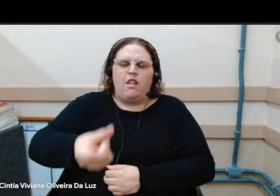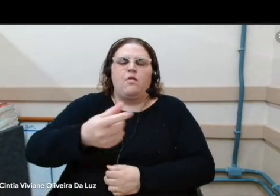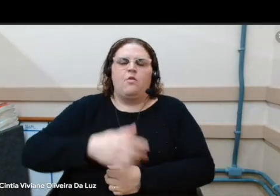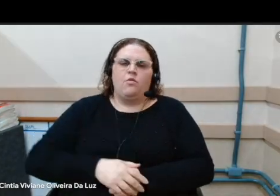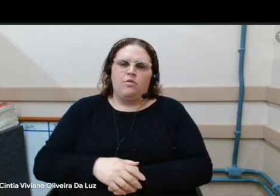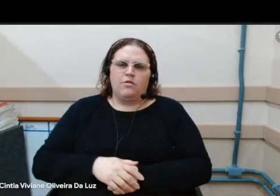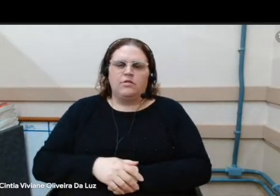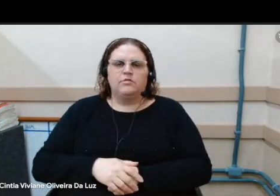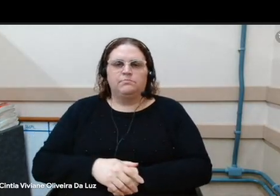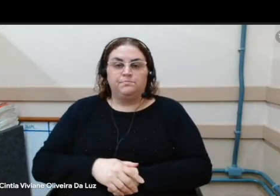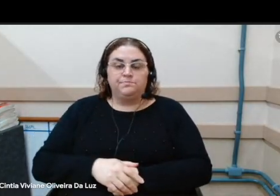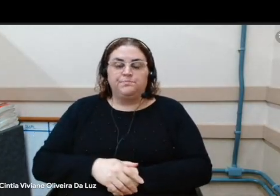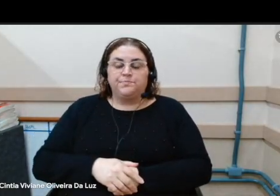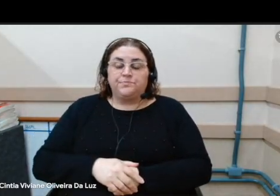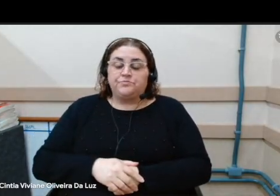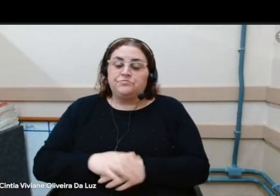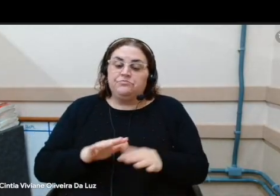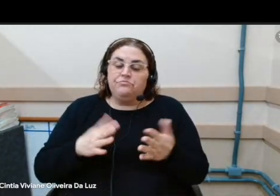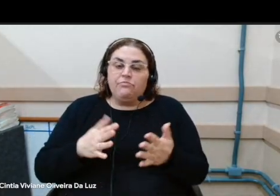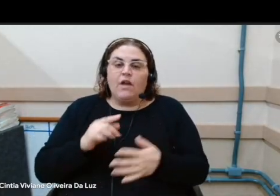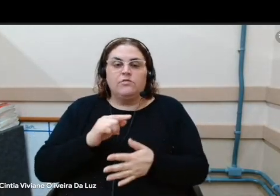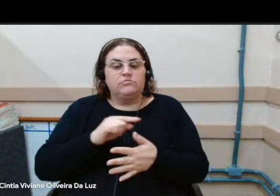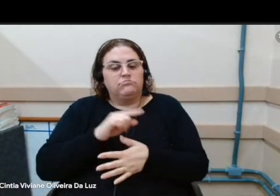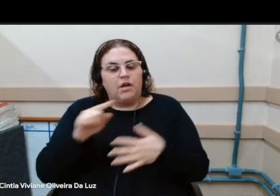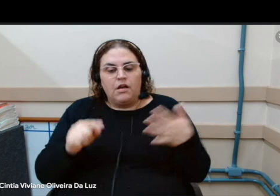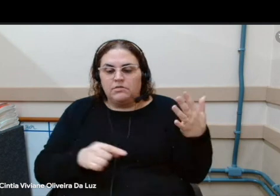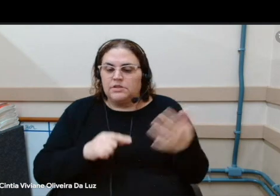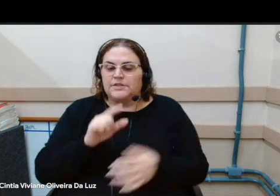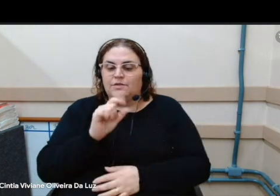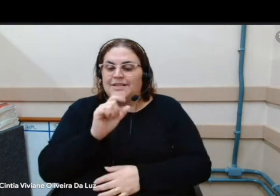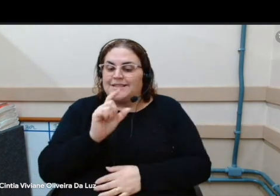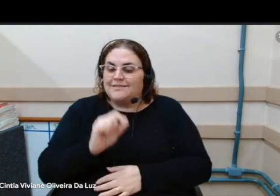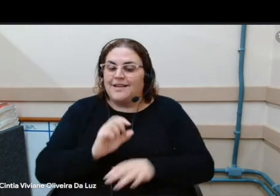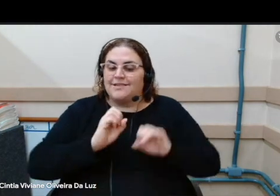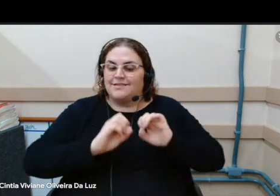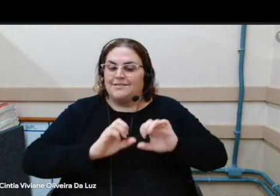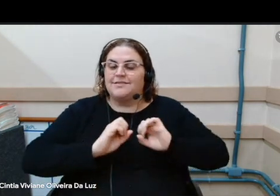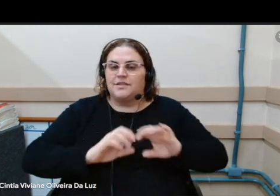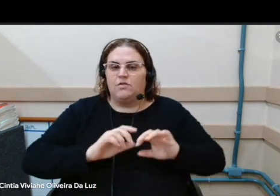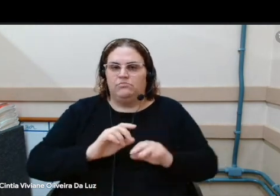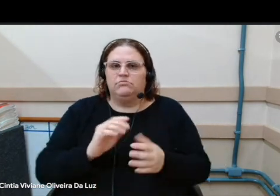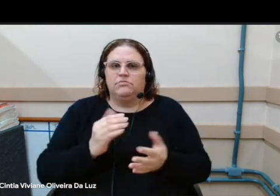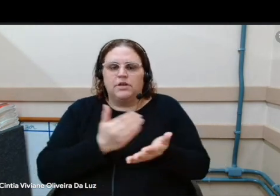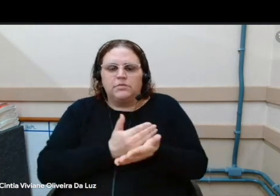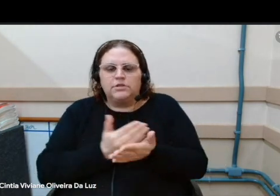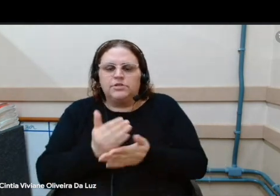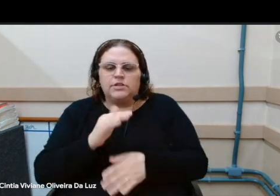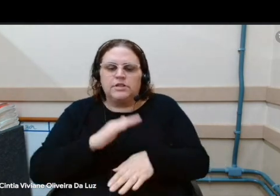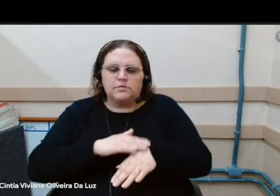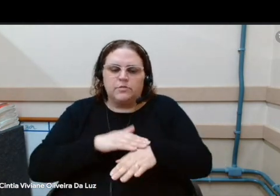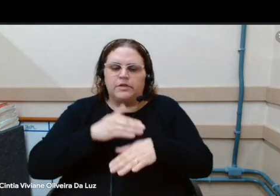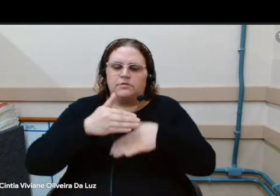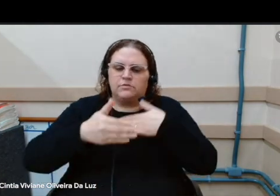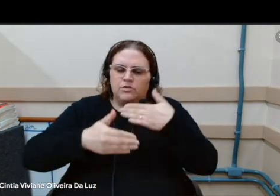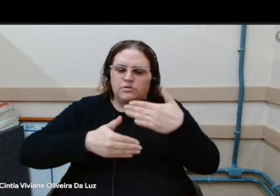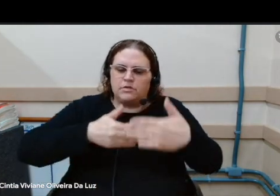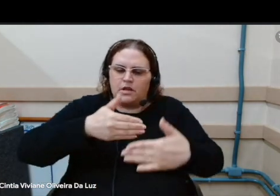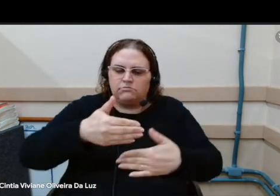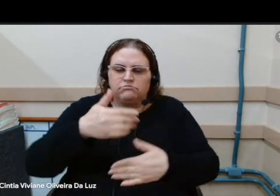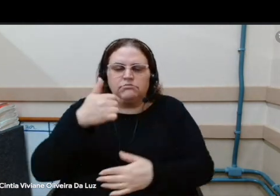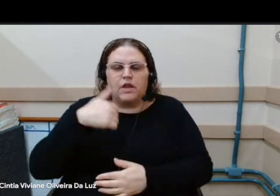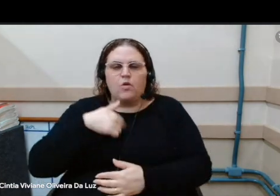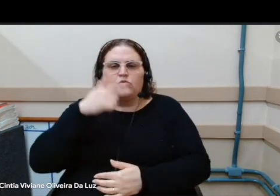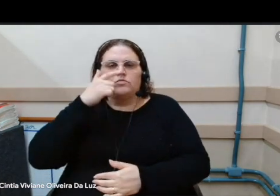ã Então essas foram as 10 lições que a partir desse desse processo eu consegui eh